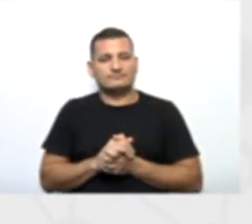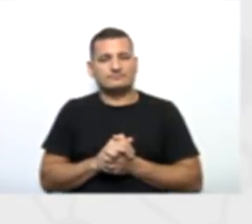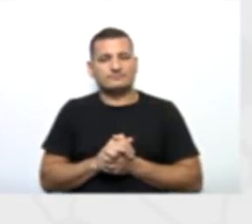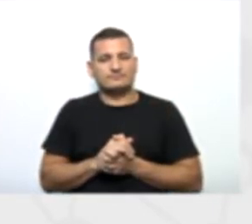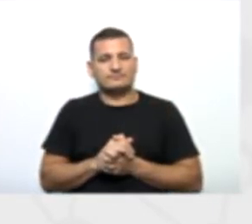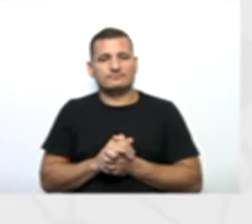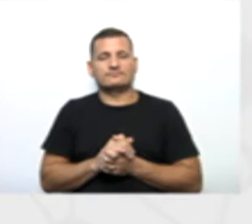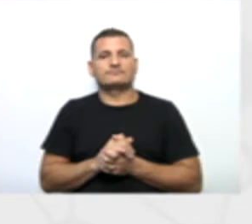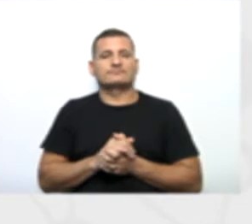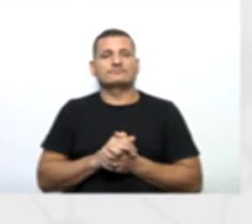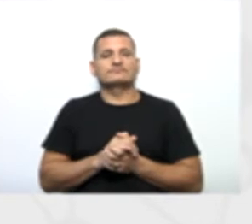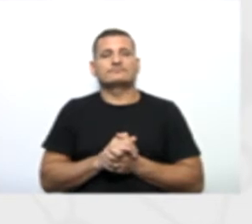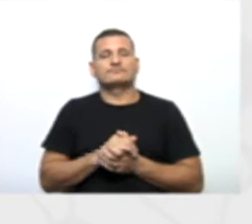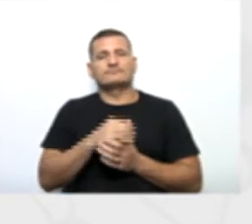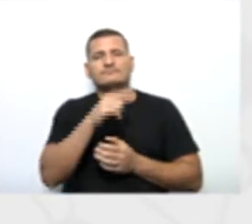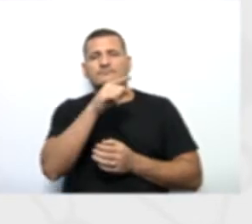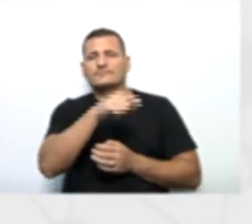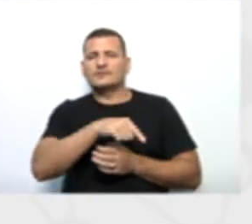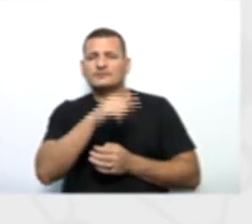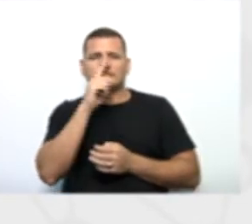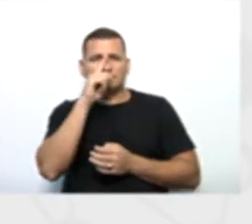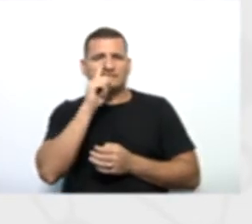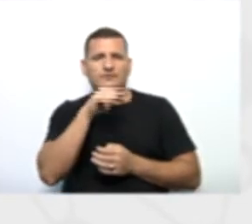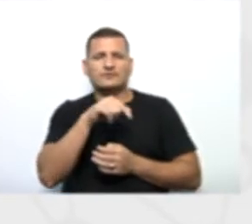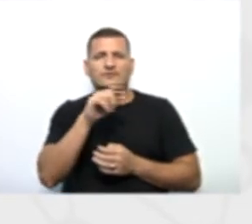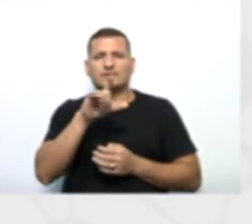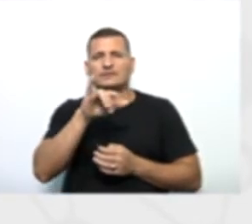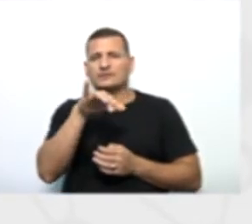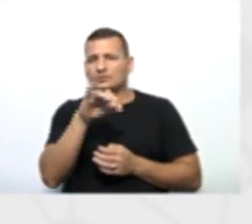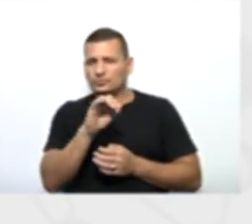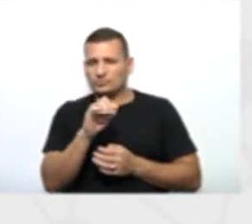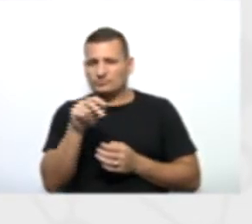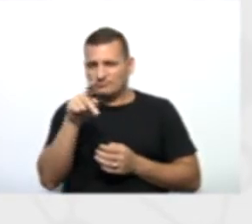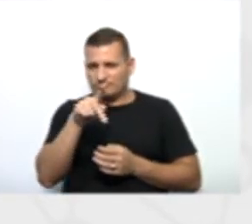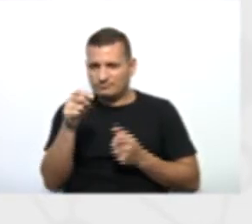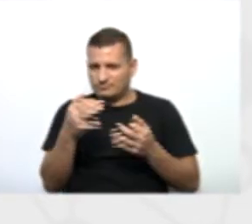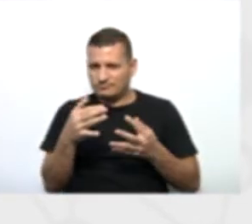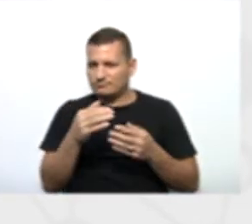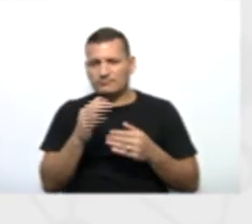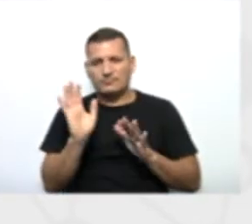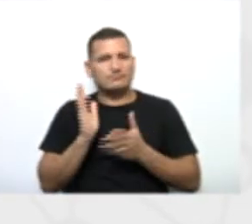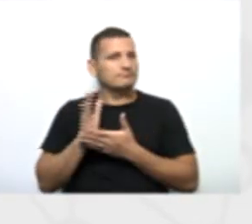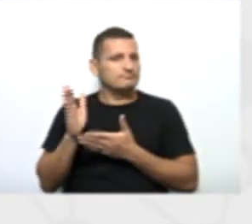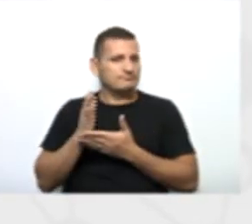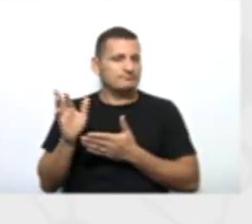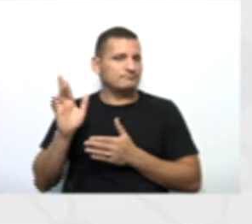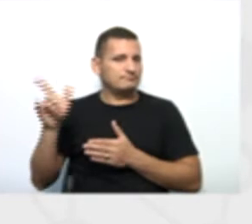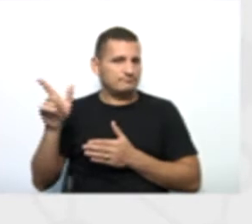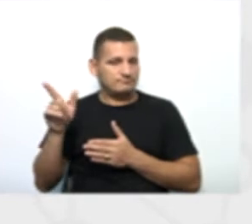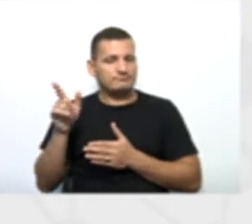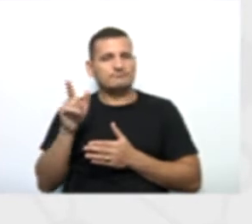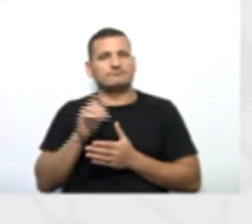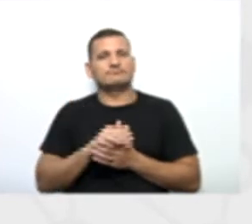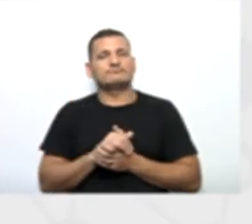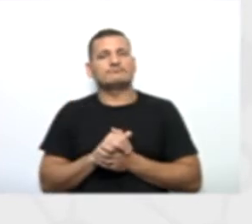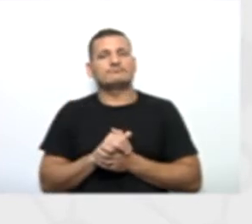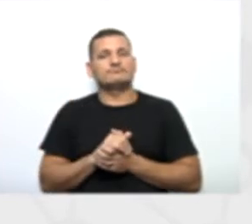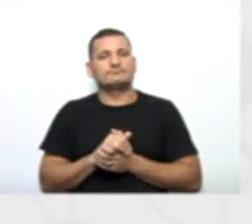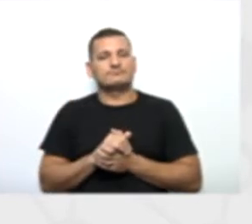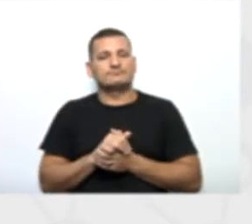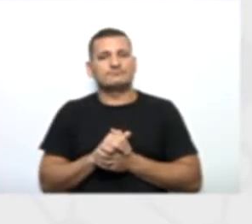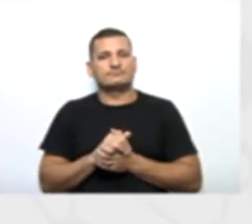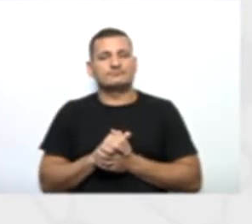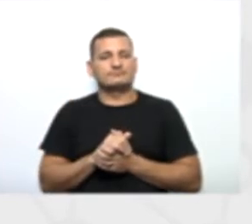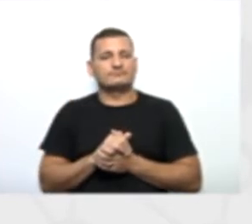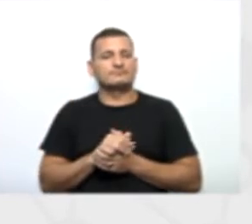cor verde. Professor, esses riscos têm a ver com o lixo lá que o professor falou? Não, não tem nada a ver, isso aqui lá é uma coisa, isso aqui é outra, aquilo ali é